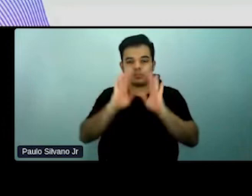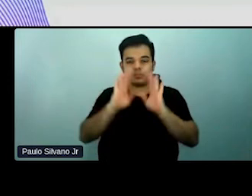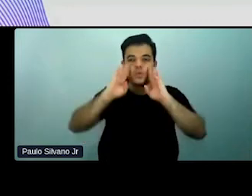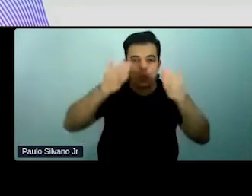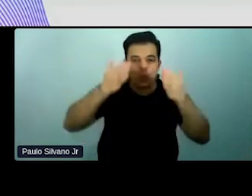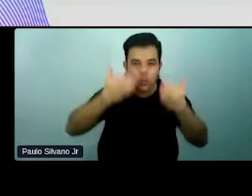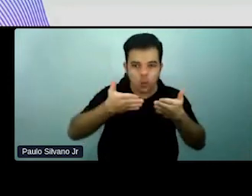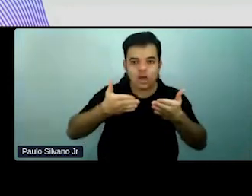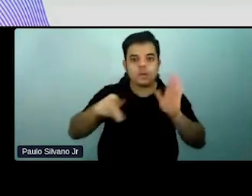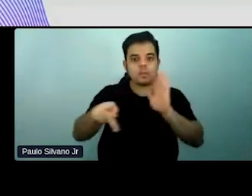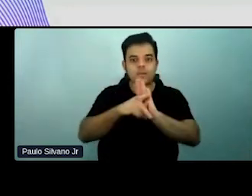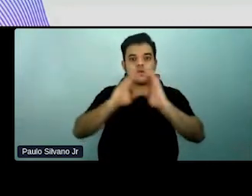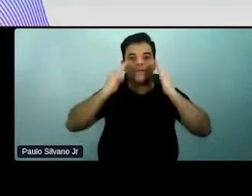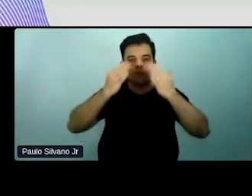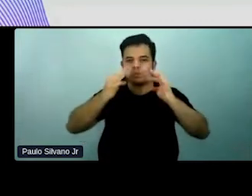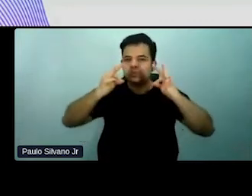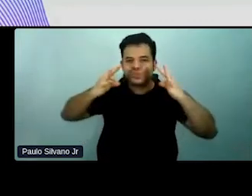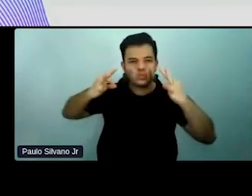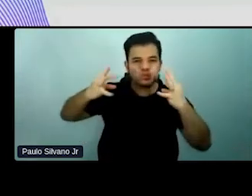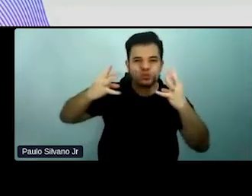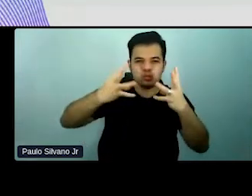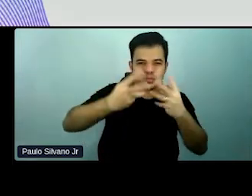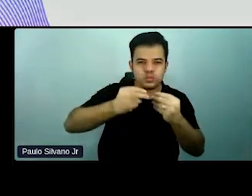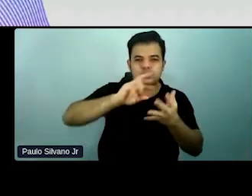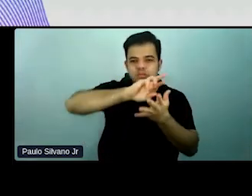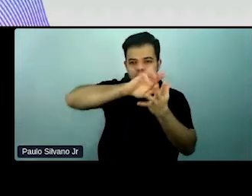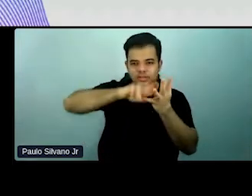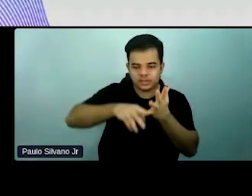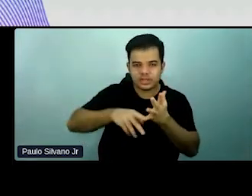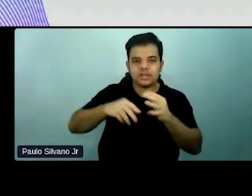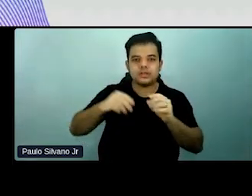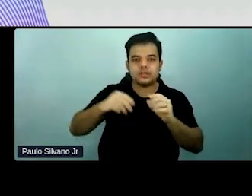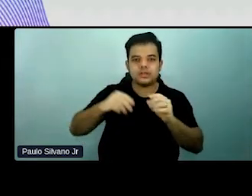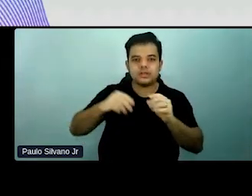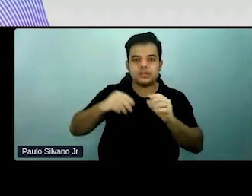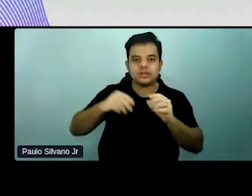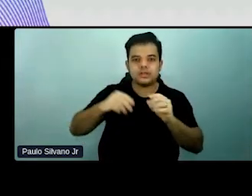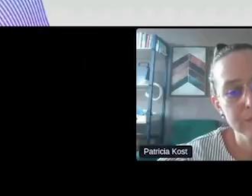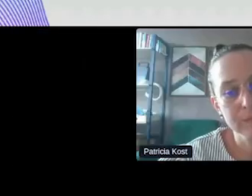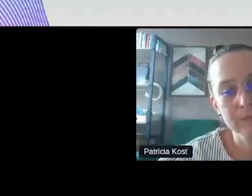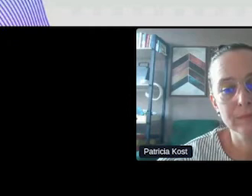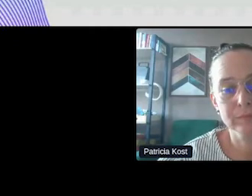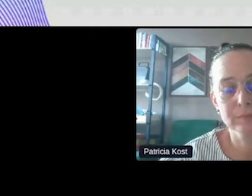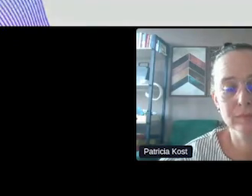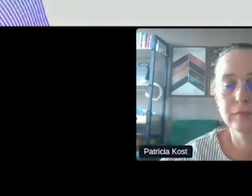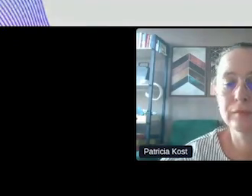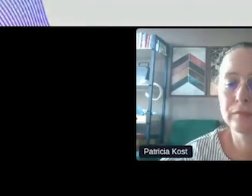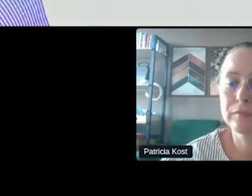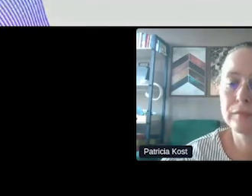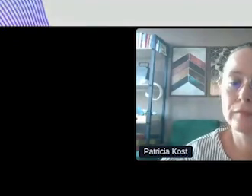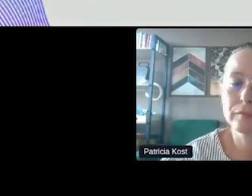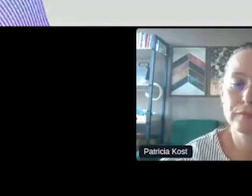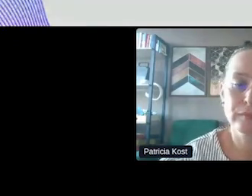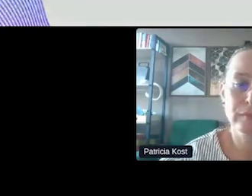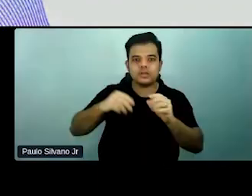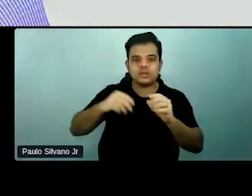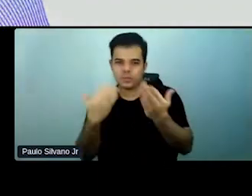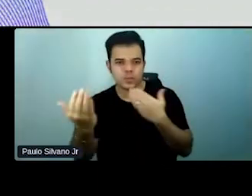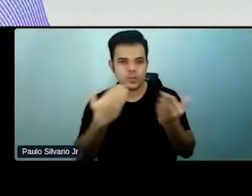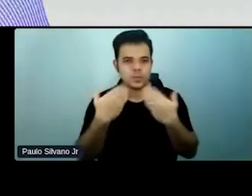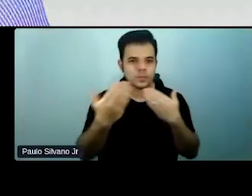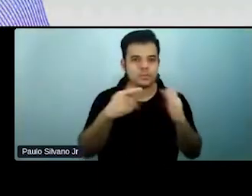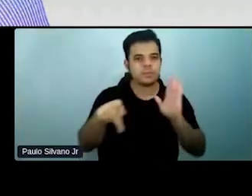para todos aqueles tipos de diversidade que a gente olhou lá nos primeiros slides que a gente começou conversando